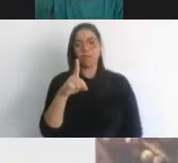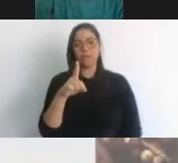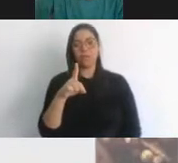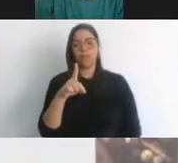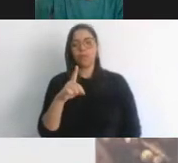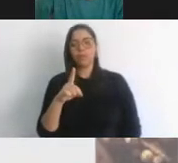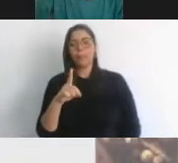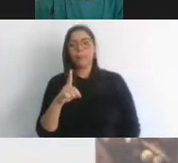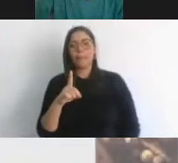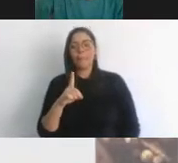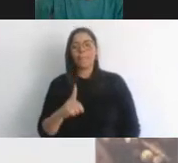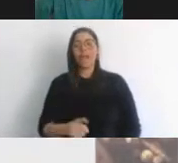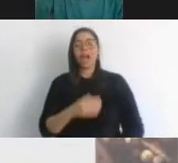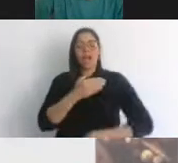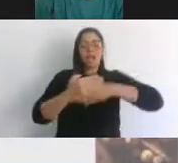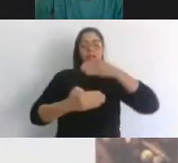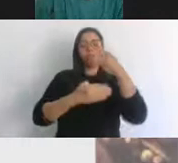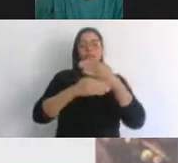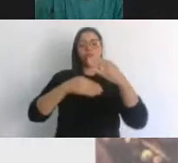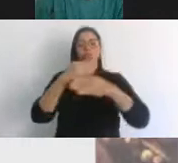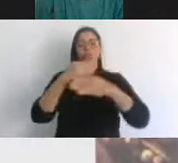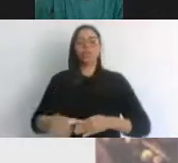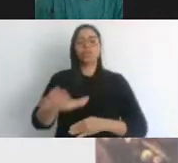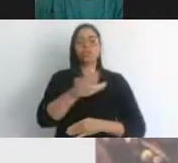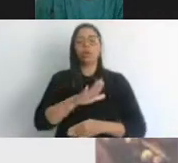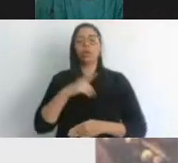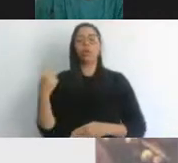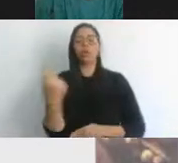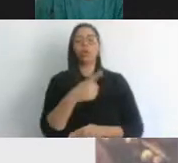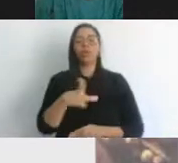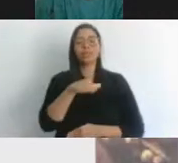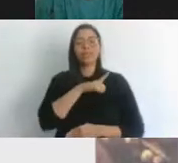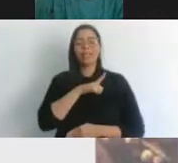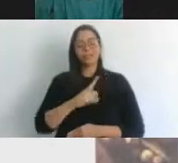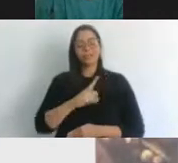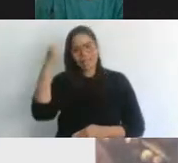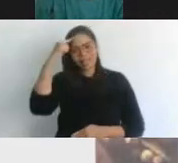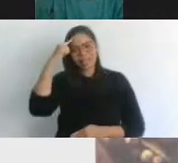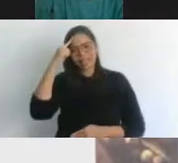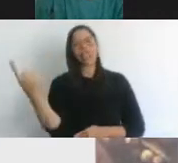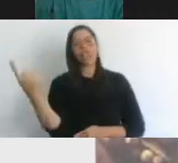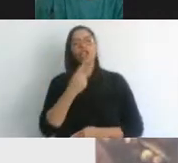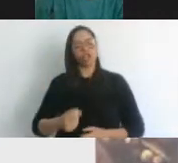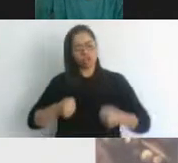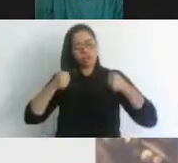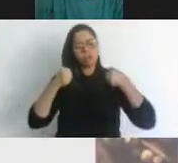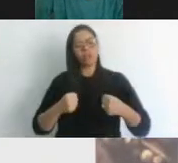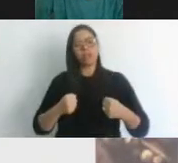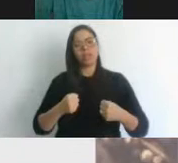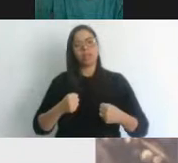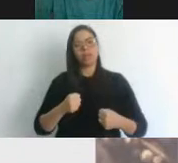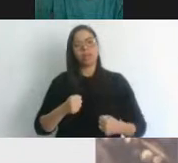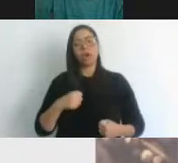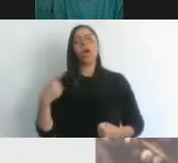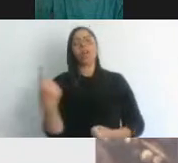desmistificar a estrutura de colônia que a gente tem entender que nós podemos nós somos capazes nós somos inteligentes